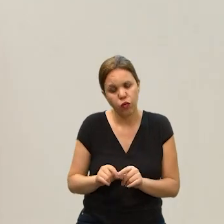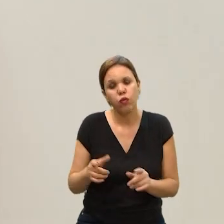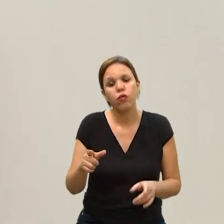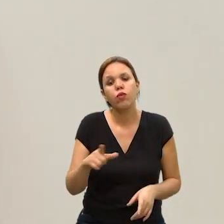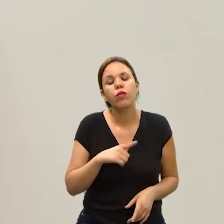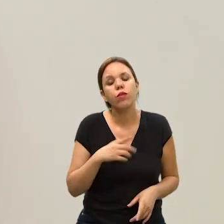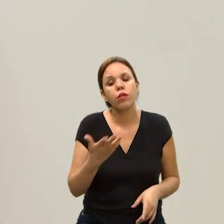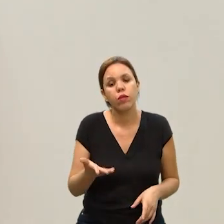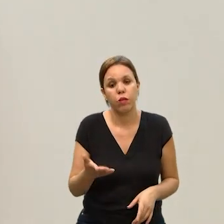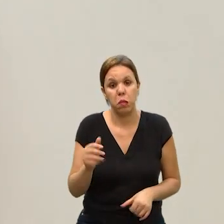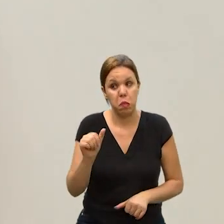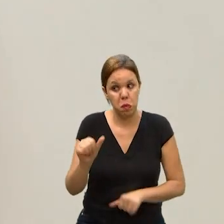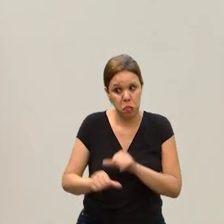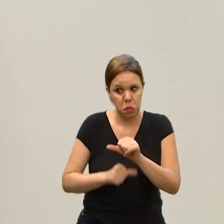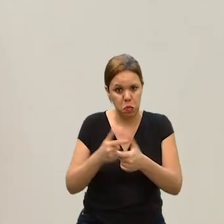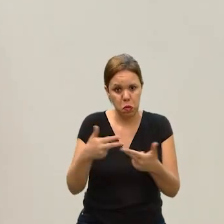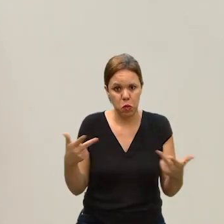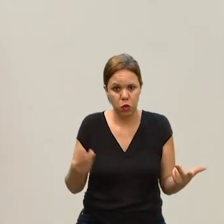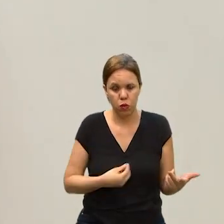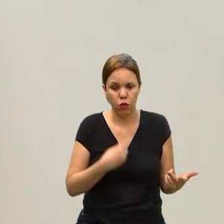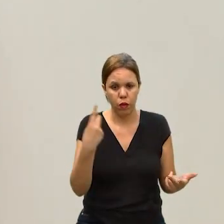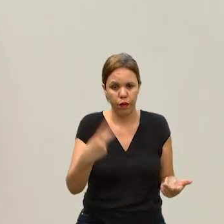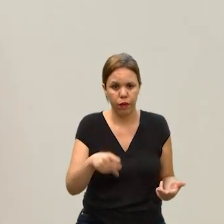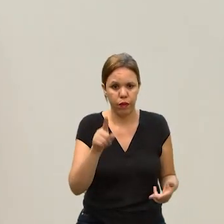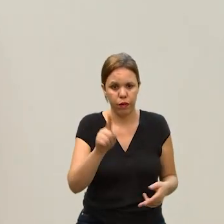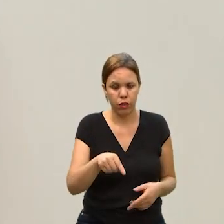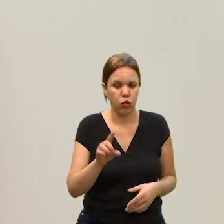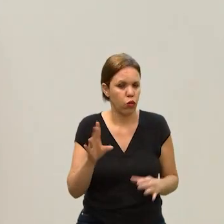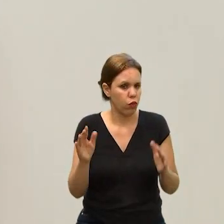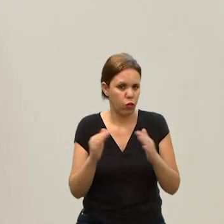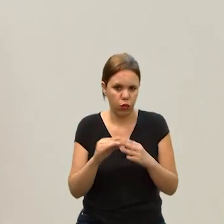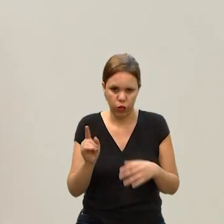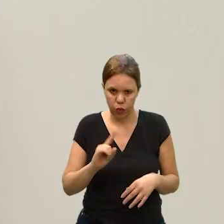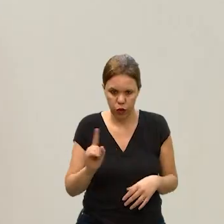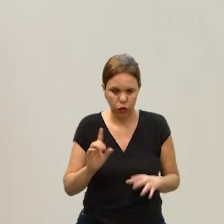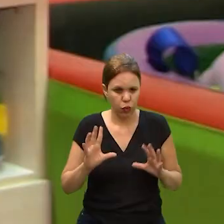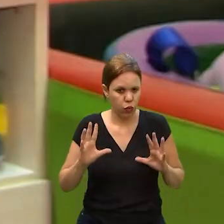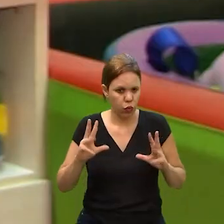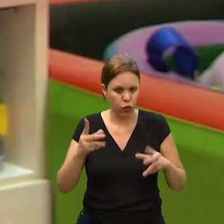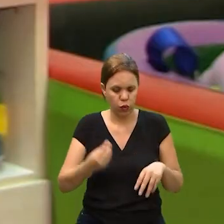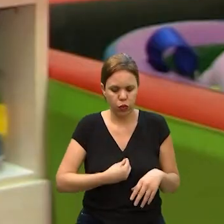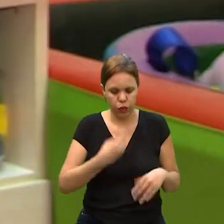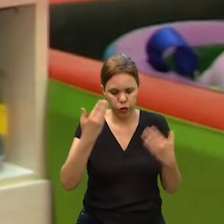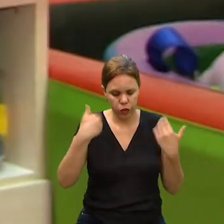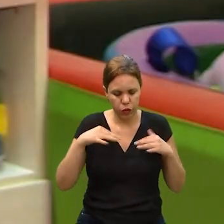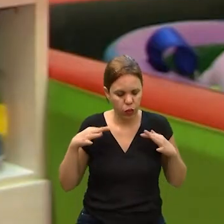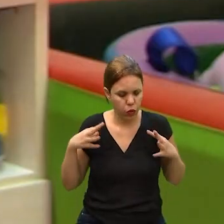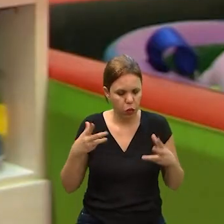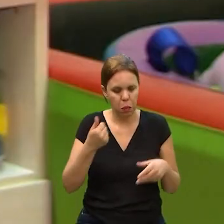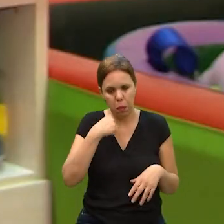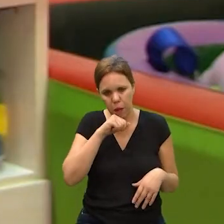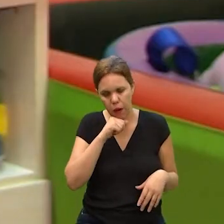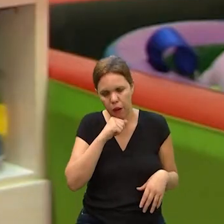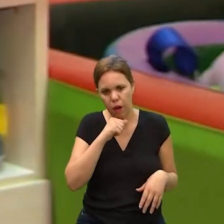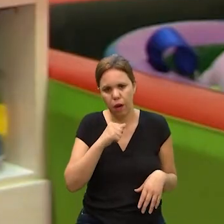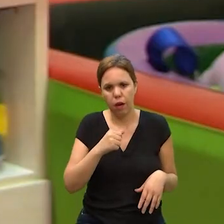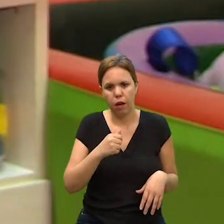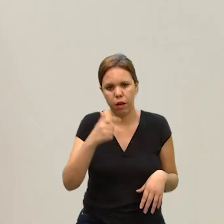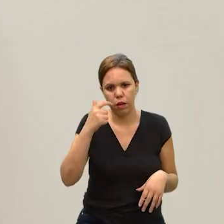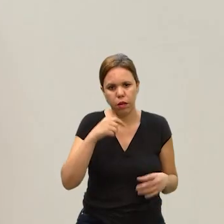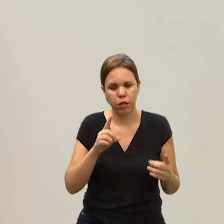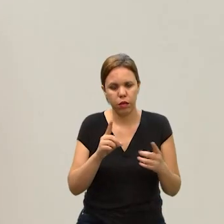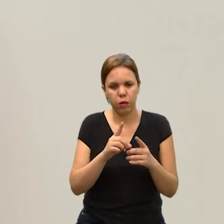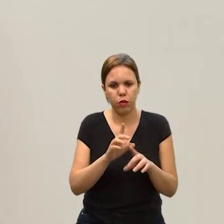só a casa, mudou a sua vida, como mãe, como mulher, como esposa e tantas outras atividades que nós temos no dia a